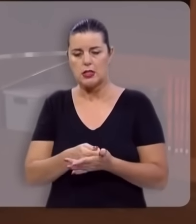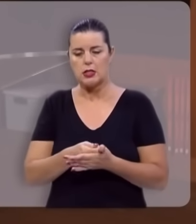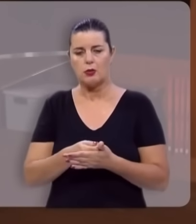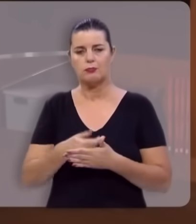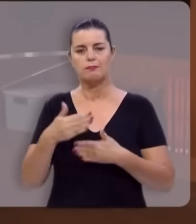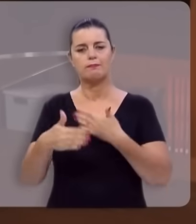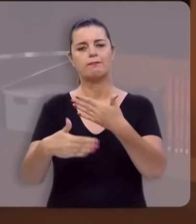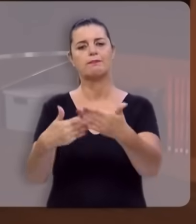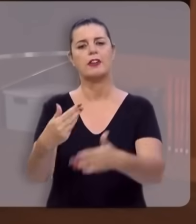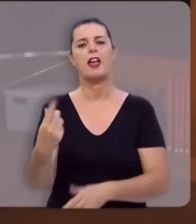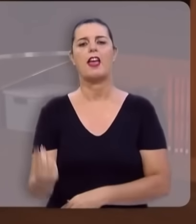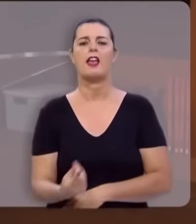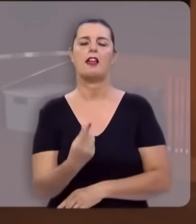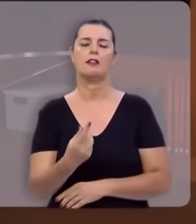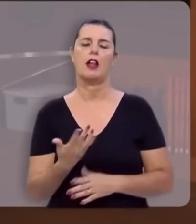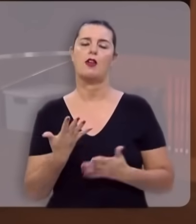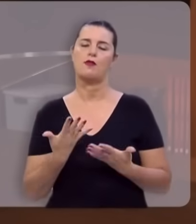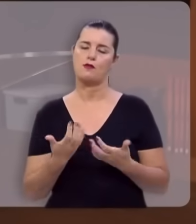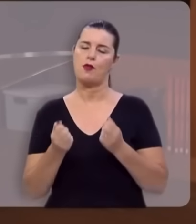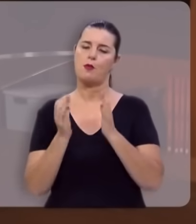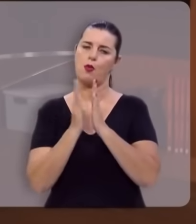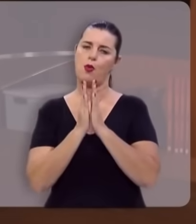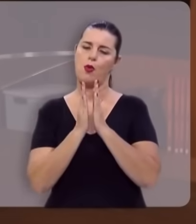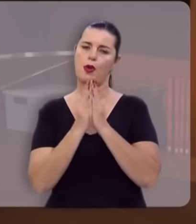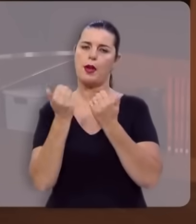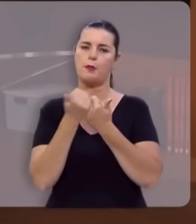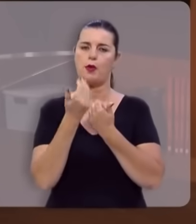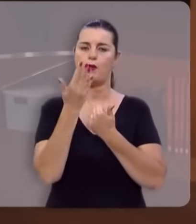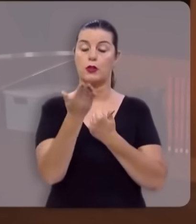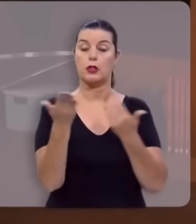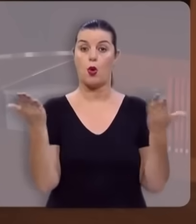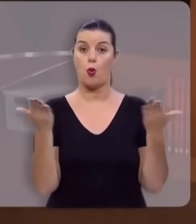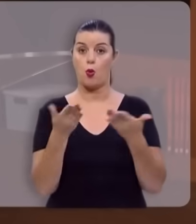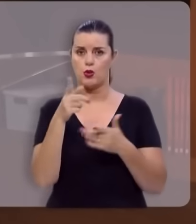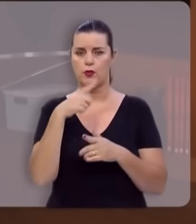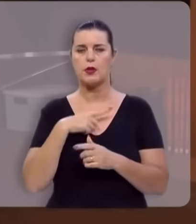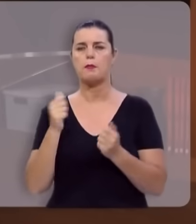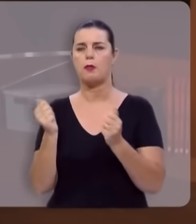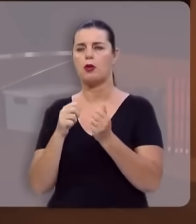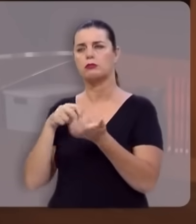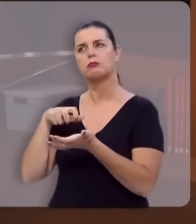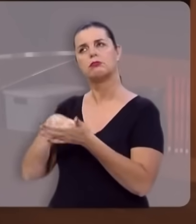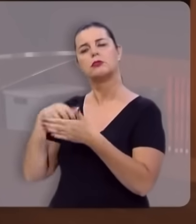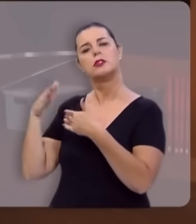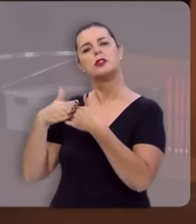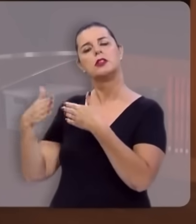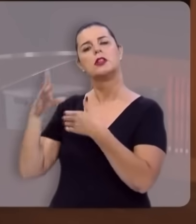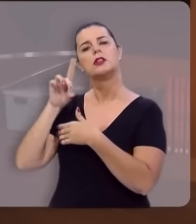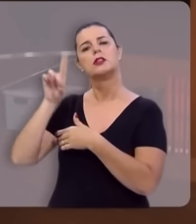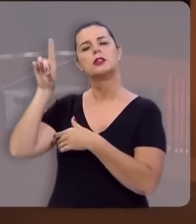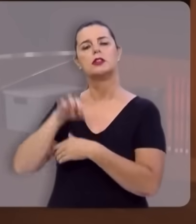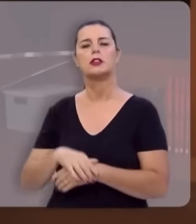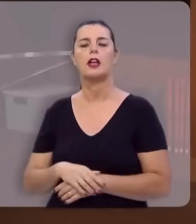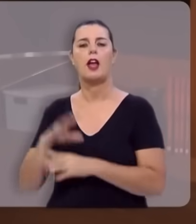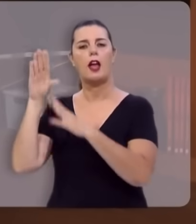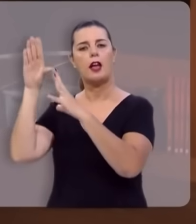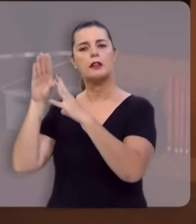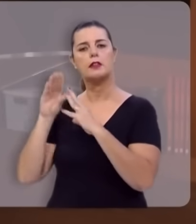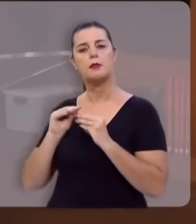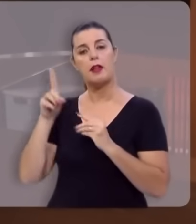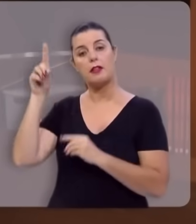eternas. Eu vou orar com você. E hoje você pode se render a Jesus e receber dele